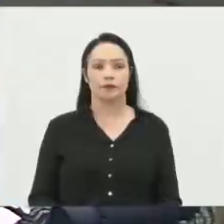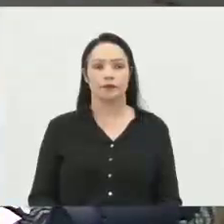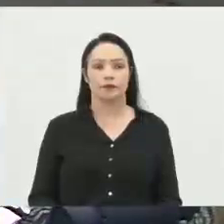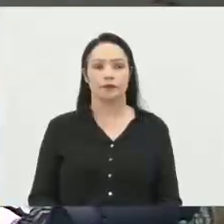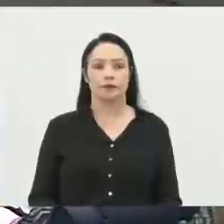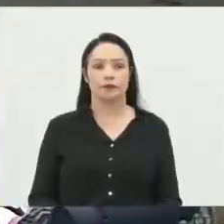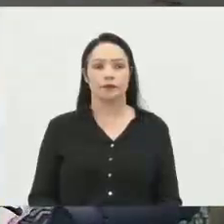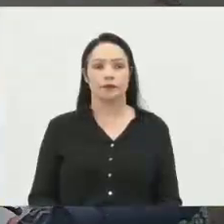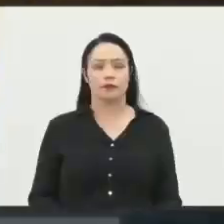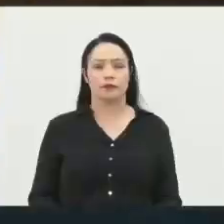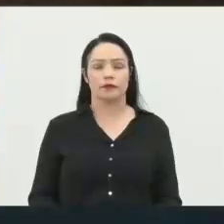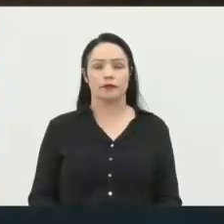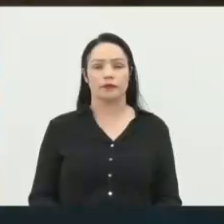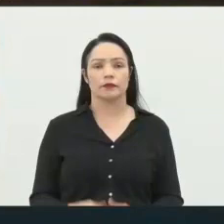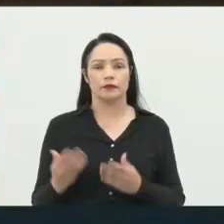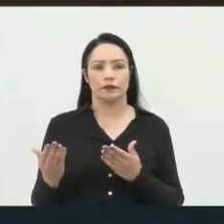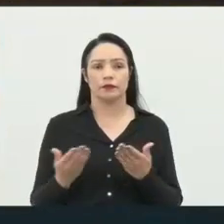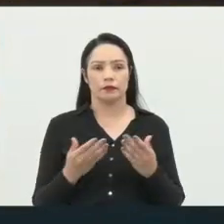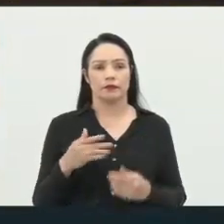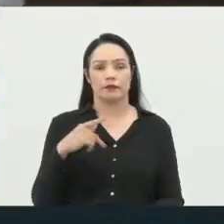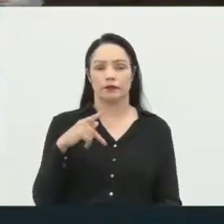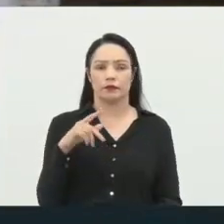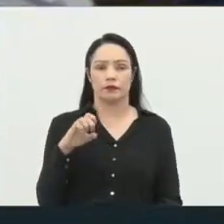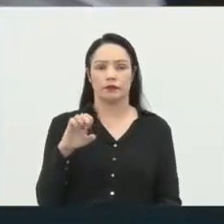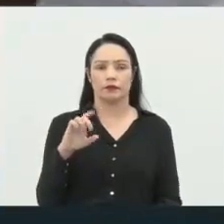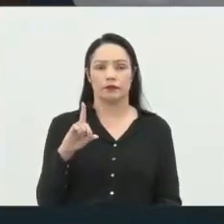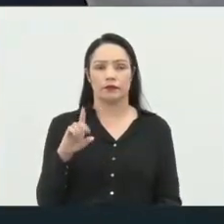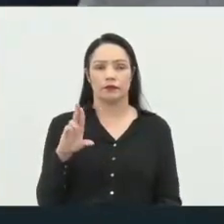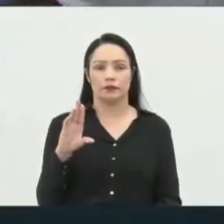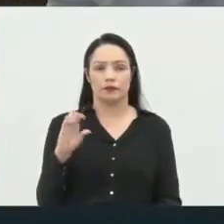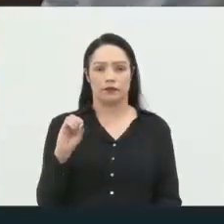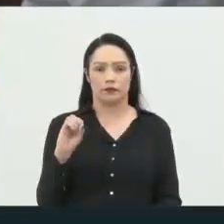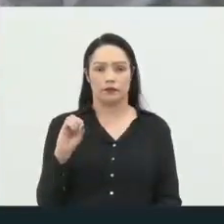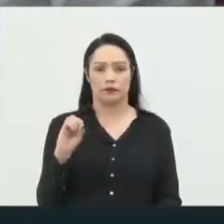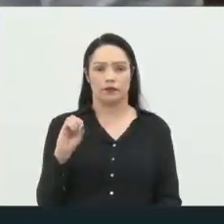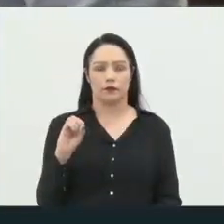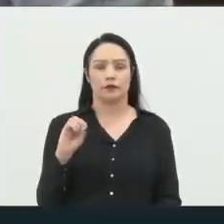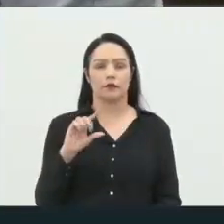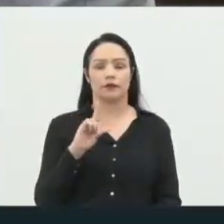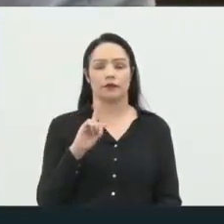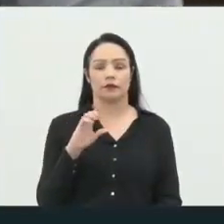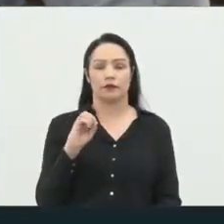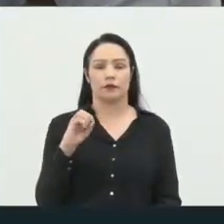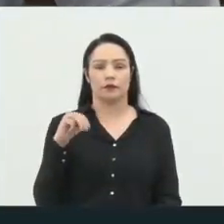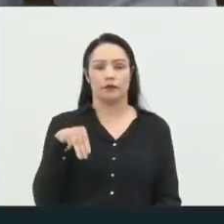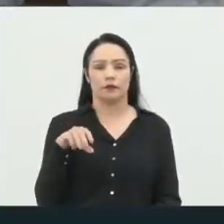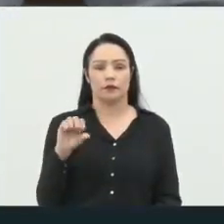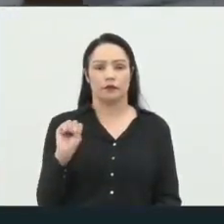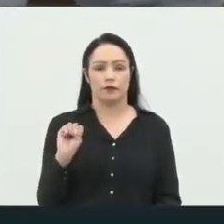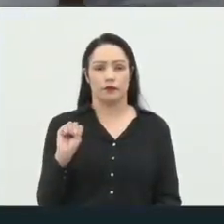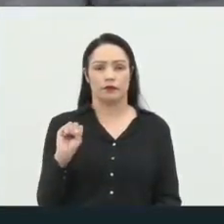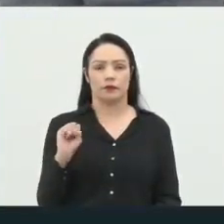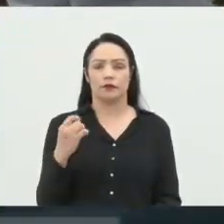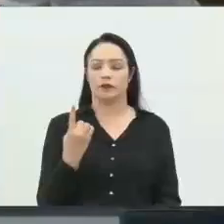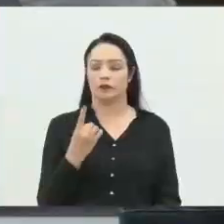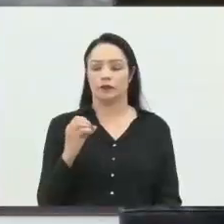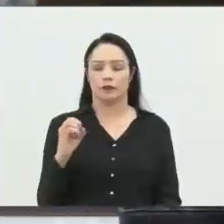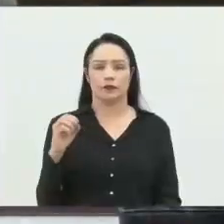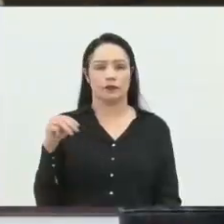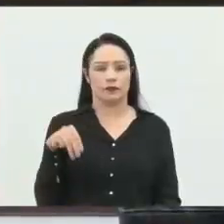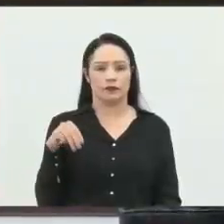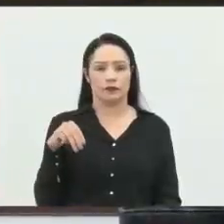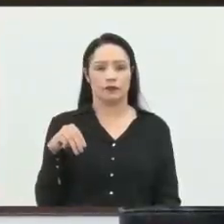com a palavra o senhor Pedro Gomes de Oliveira Filho por 10 minutos para falar sobre saúde no município de